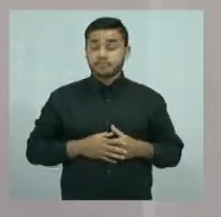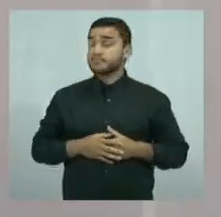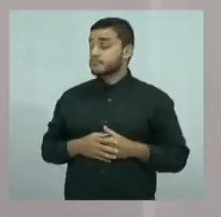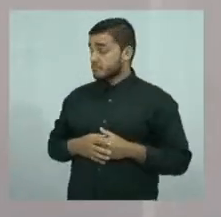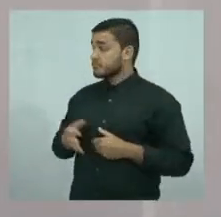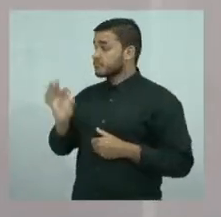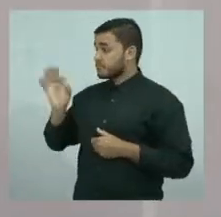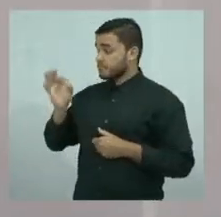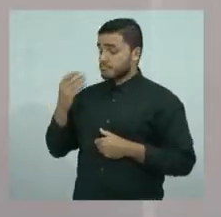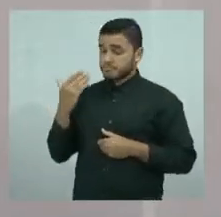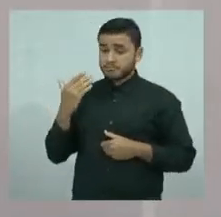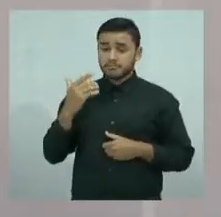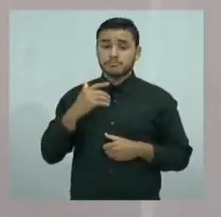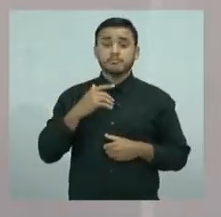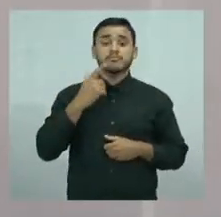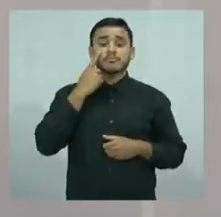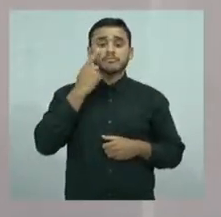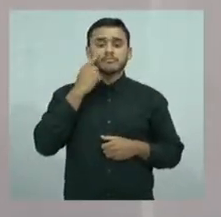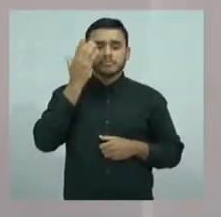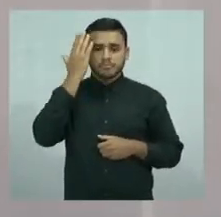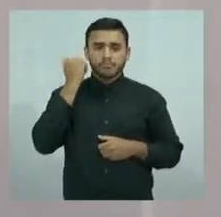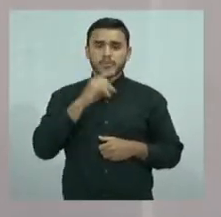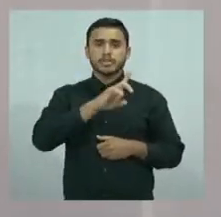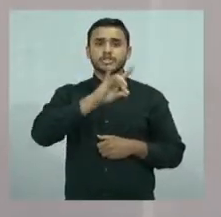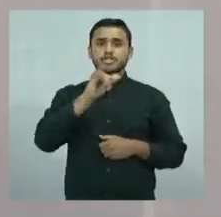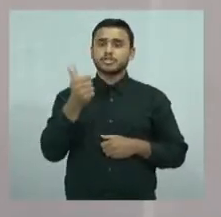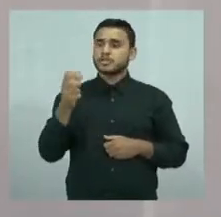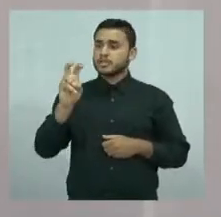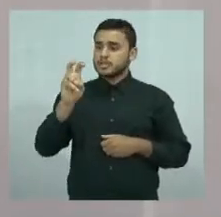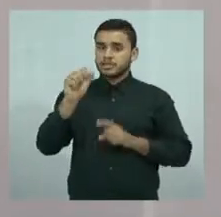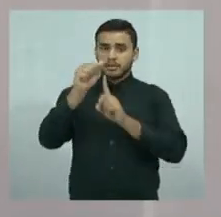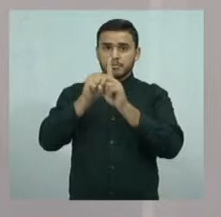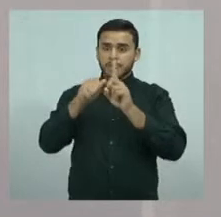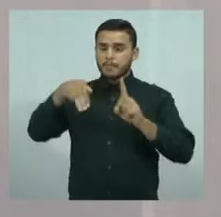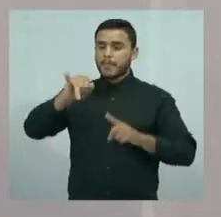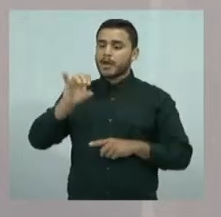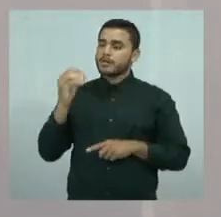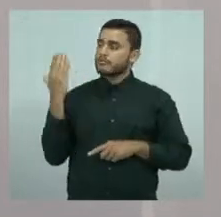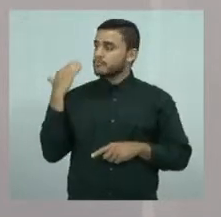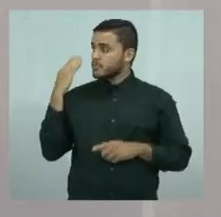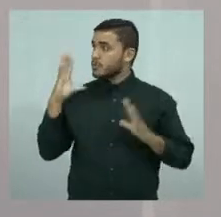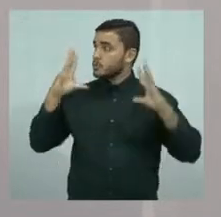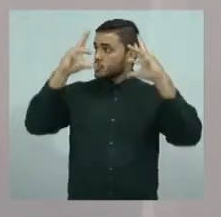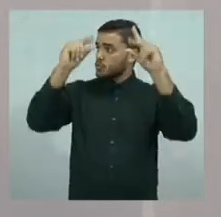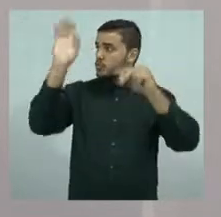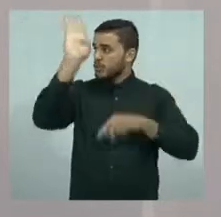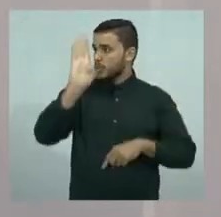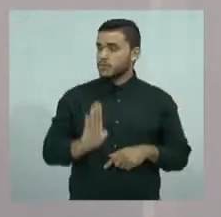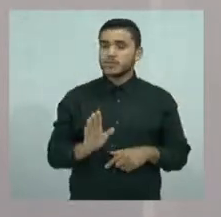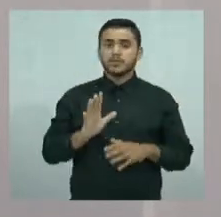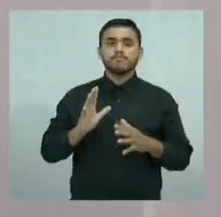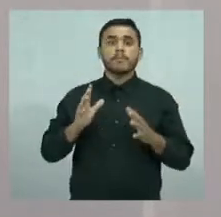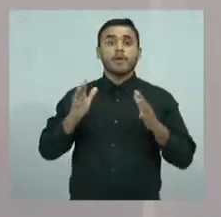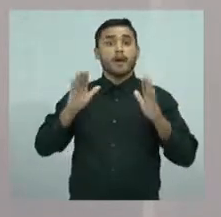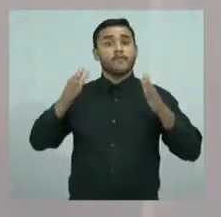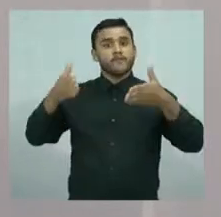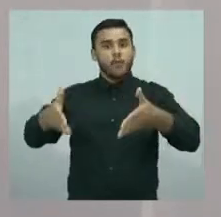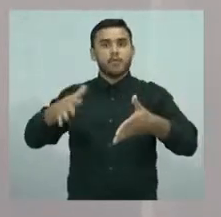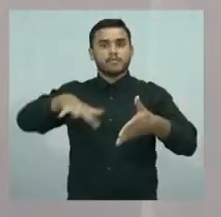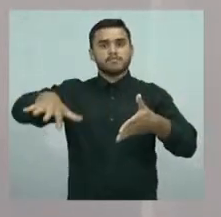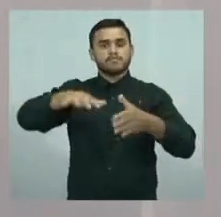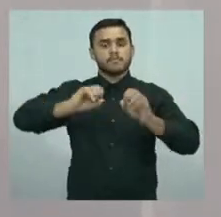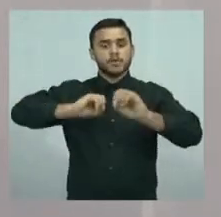a educação como um todo fez uma manifestação nacional, um dia de luta